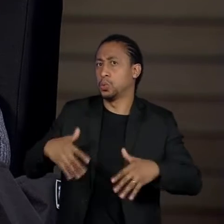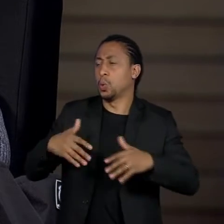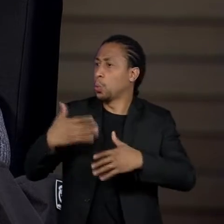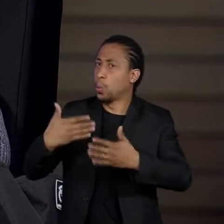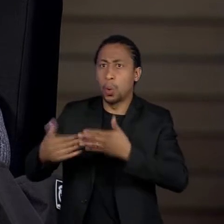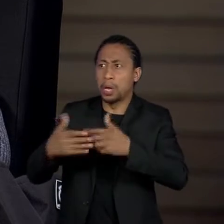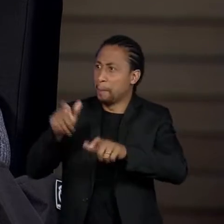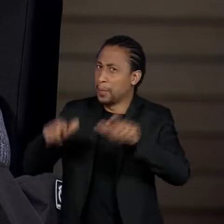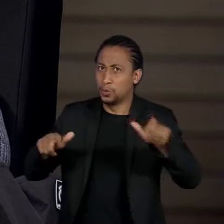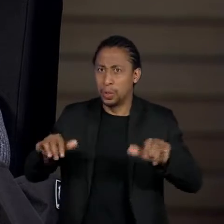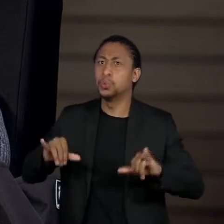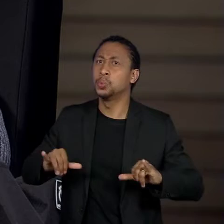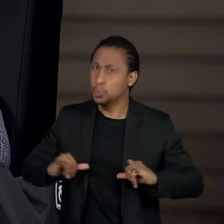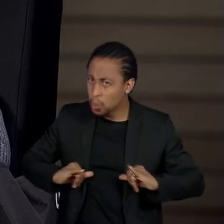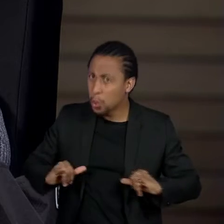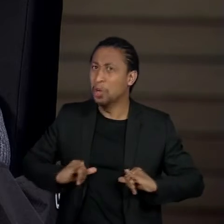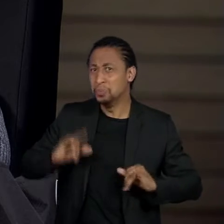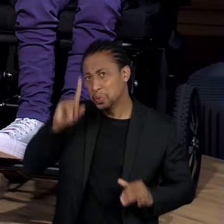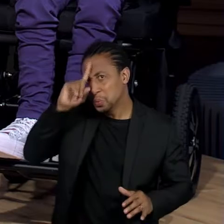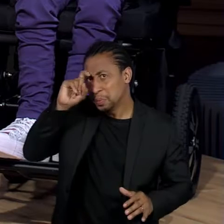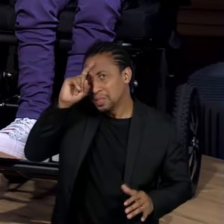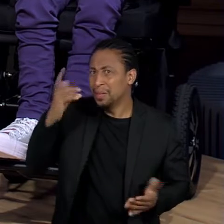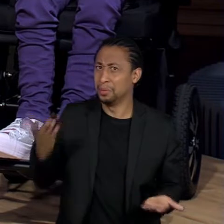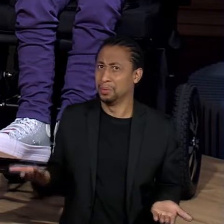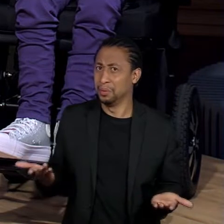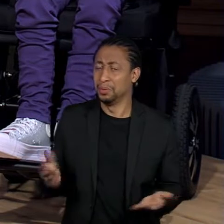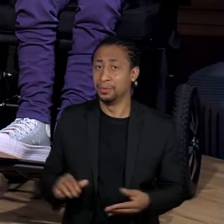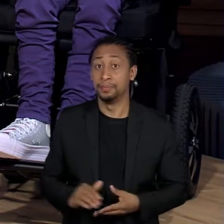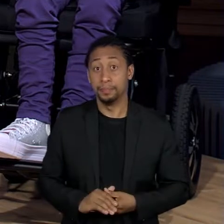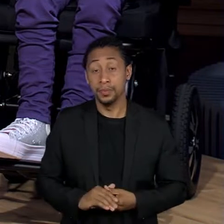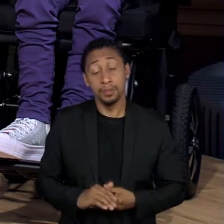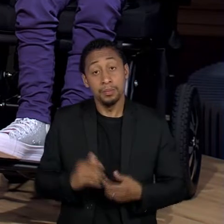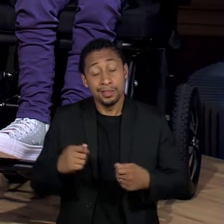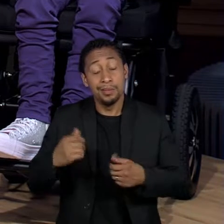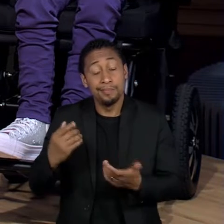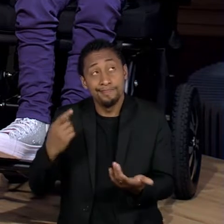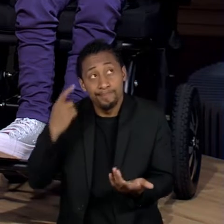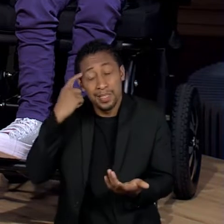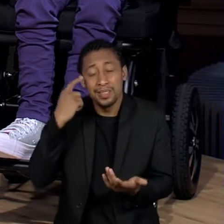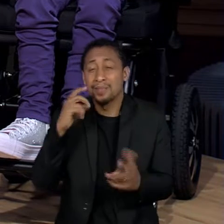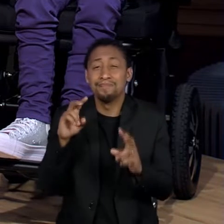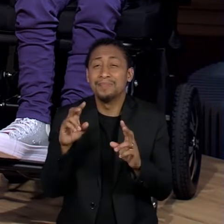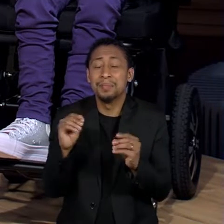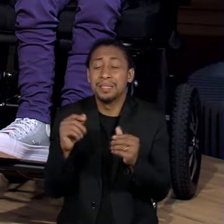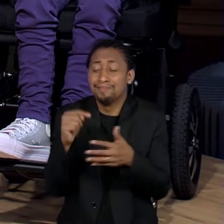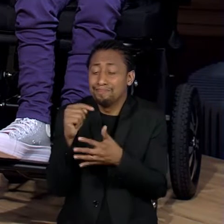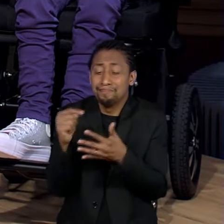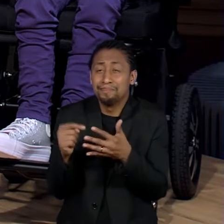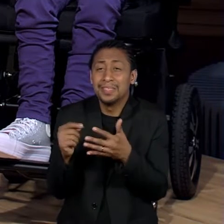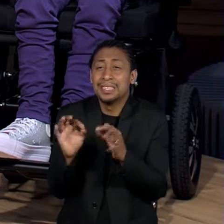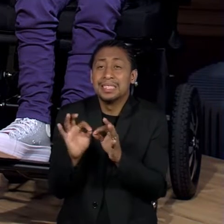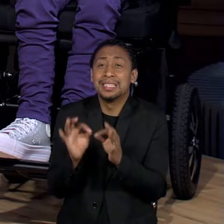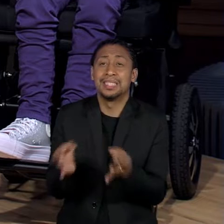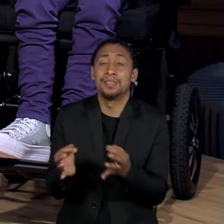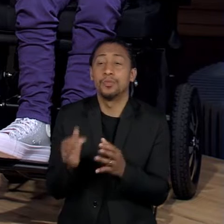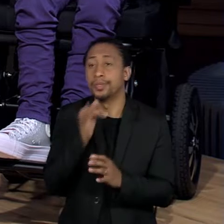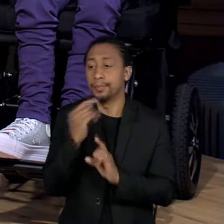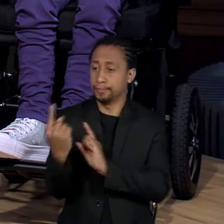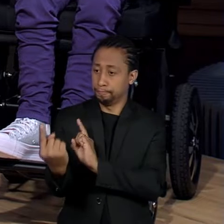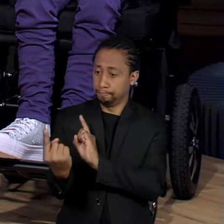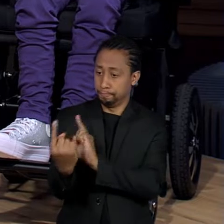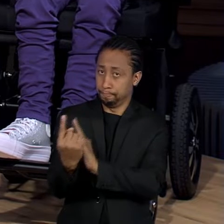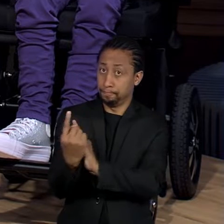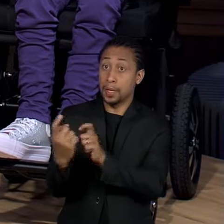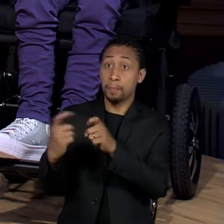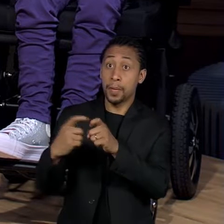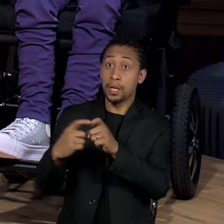que focar também no mais básico. O que é a base de uma consulta médica? Muitas